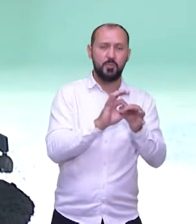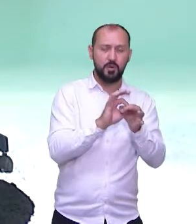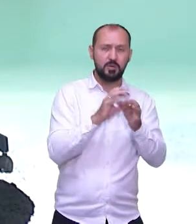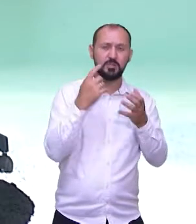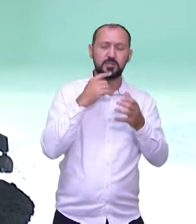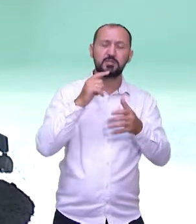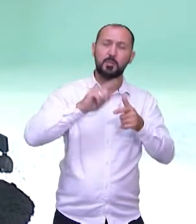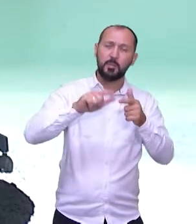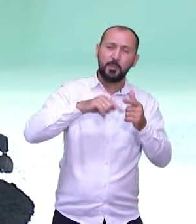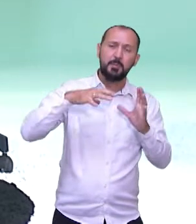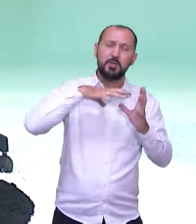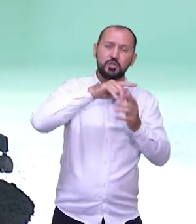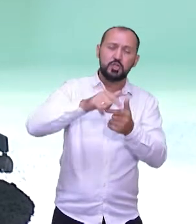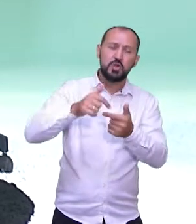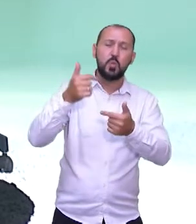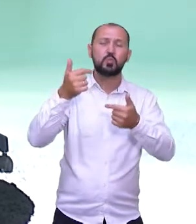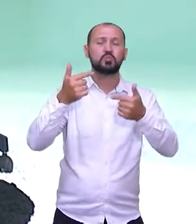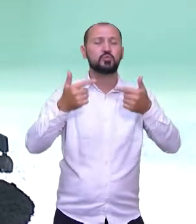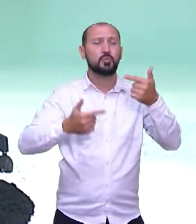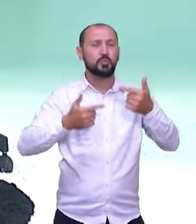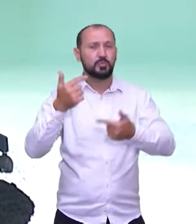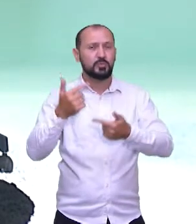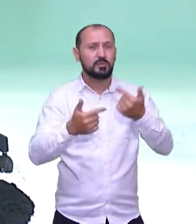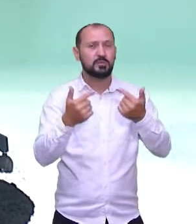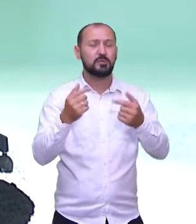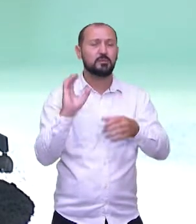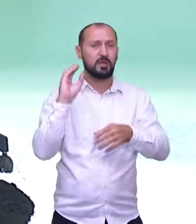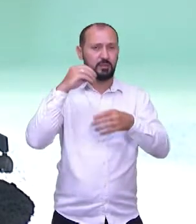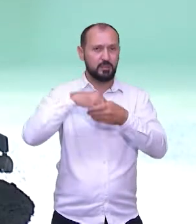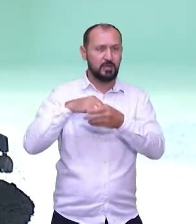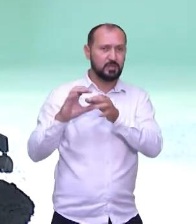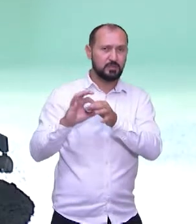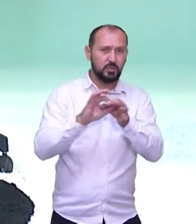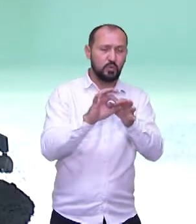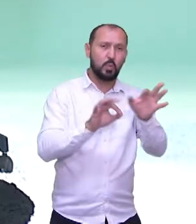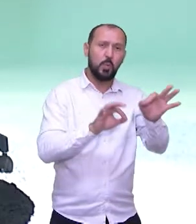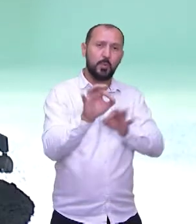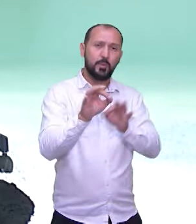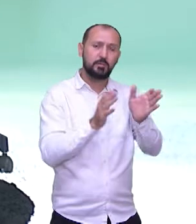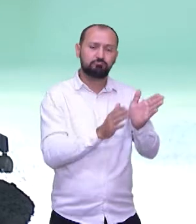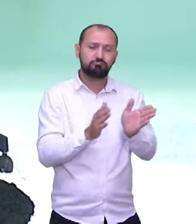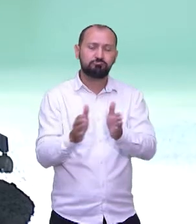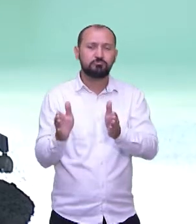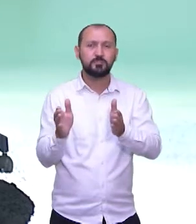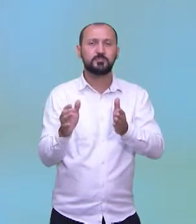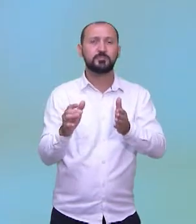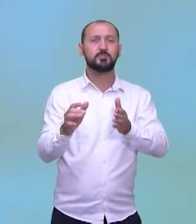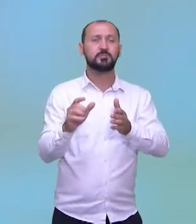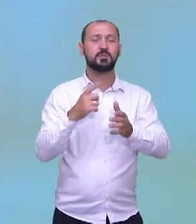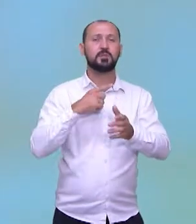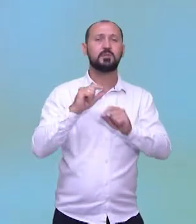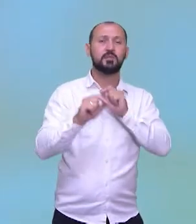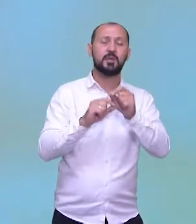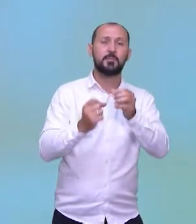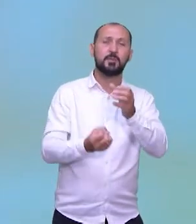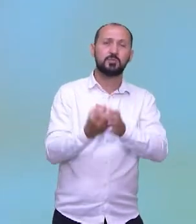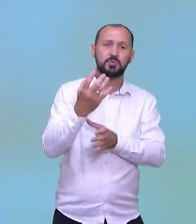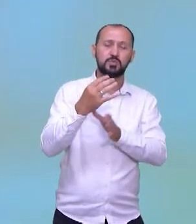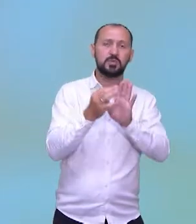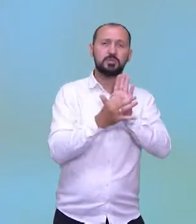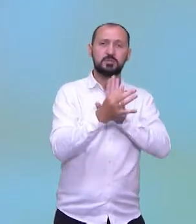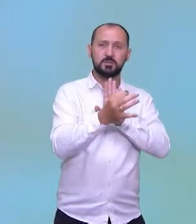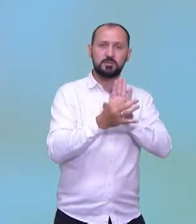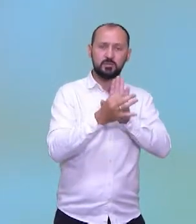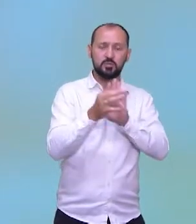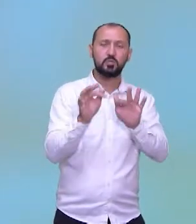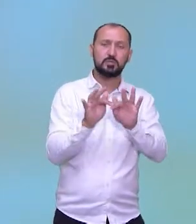contexto geopolítico também faz parte do planejamento que você teve que fazer para elaborar